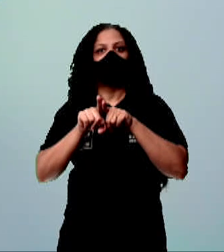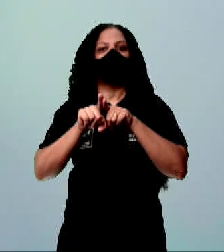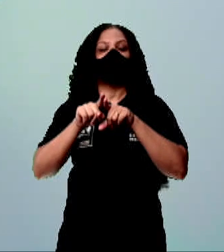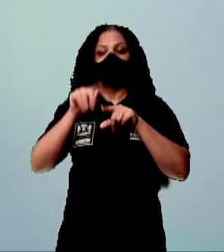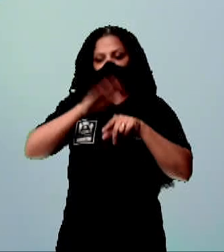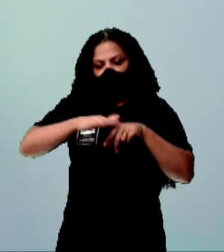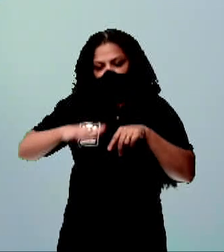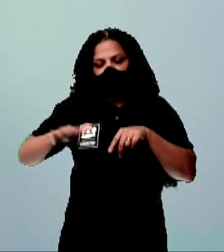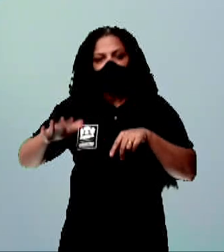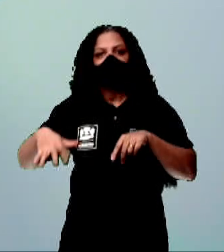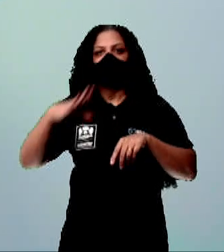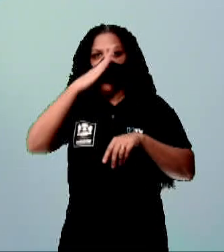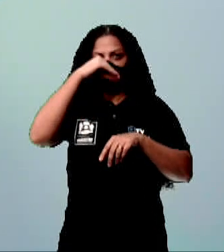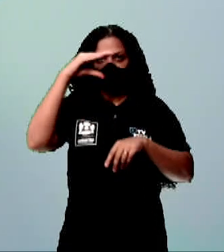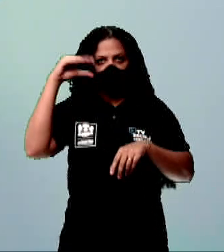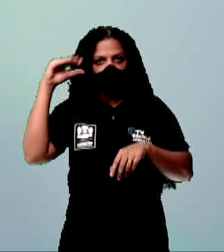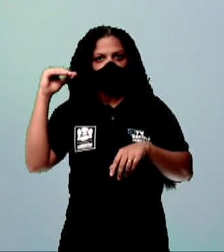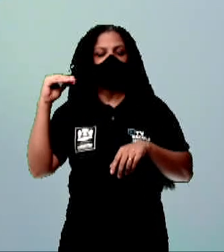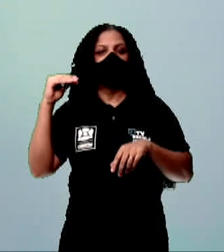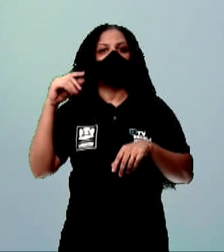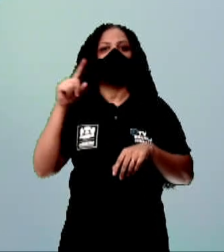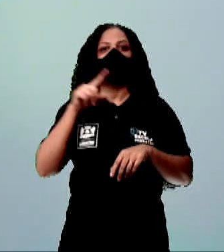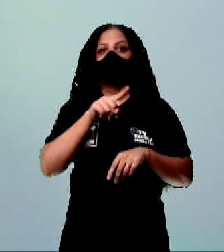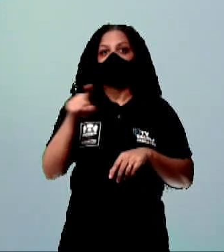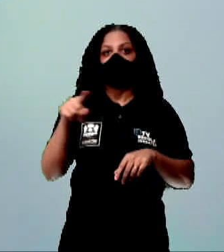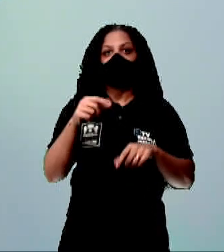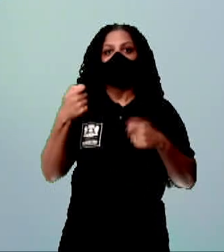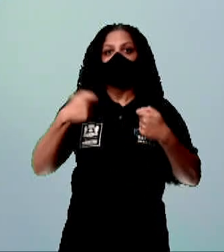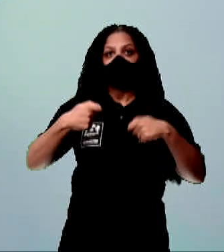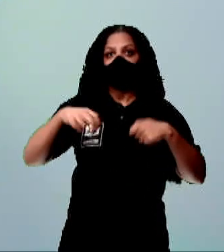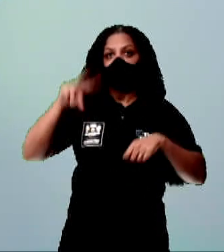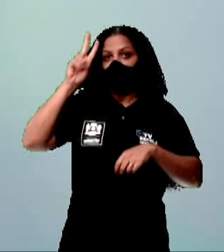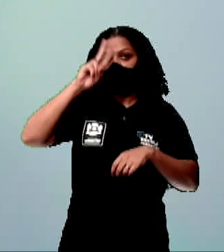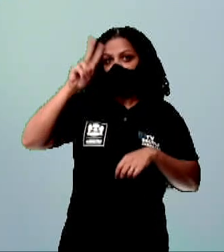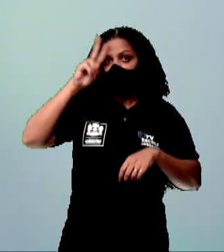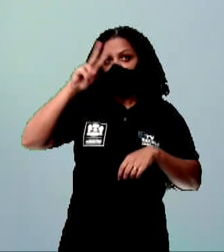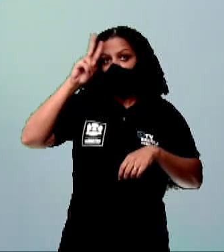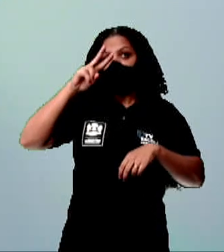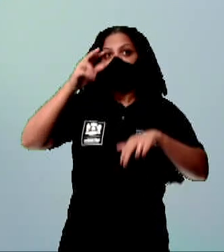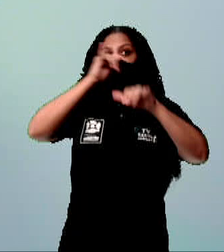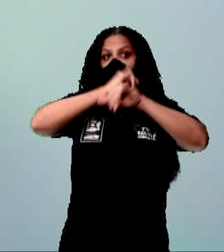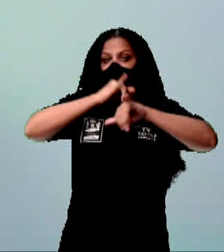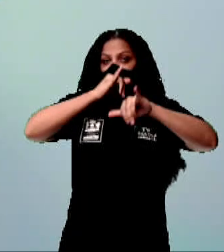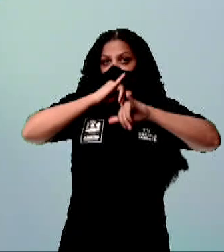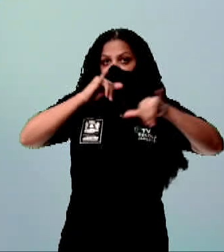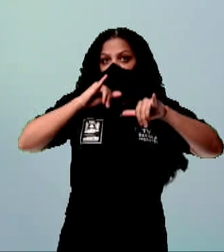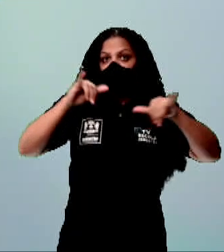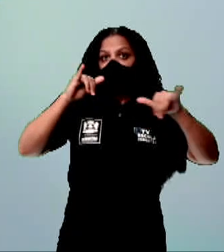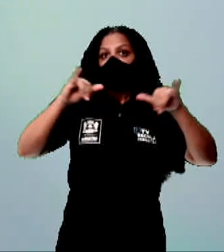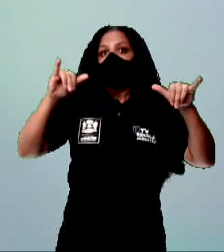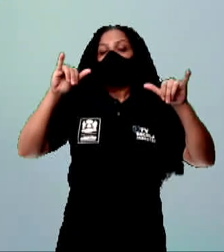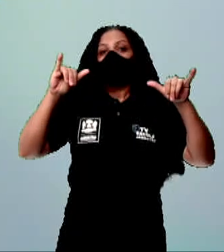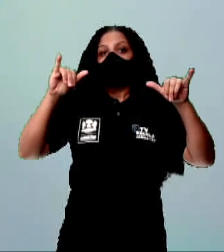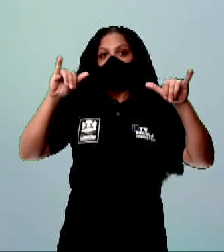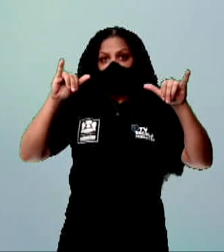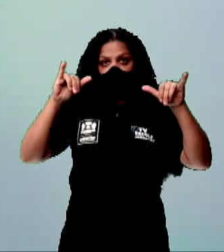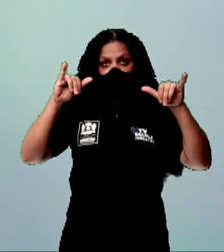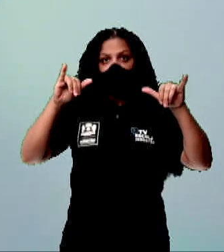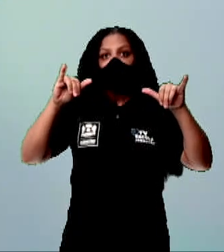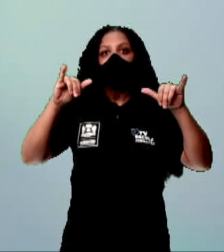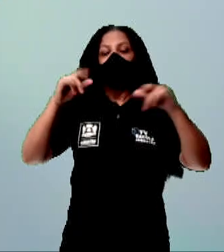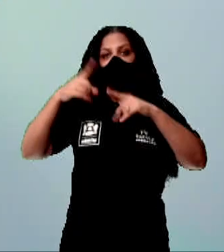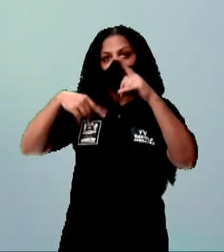publicidade ela tem a finalidade de anunciar é um produto, prestação de serviço com